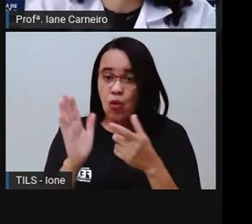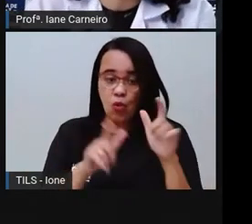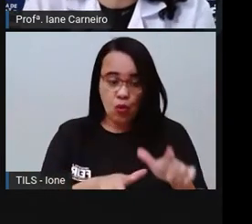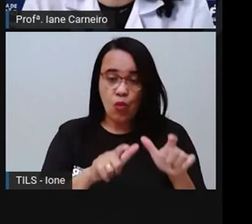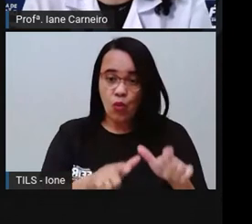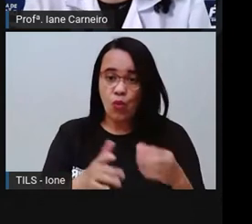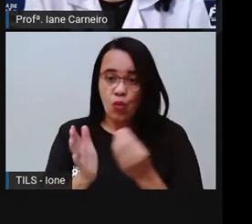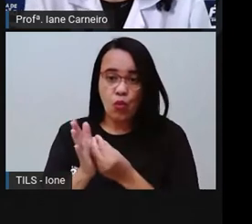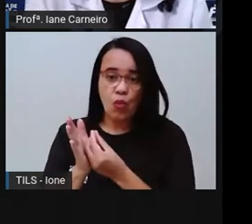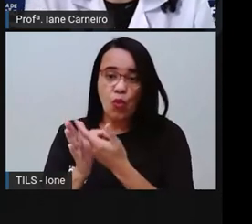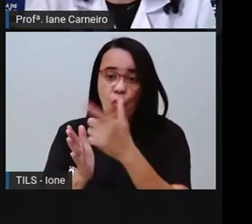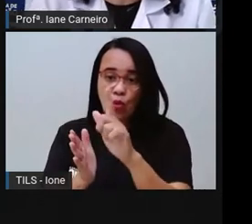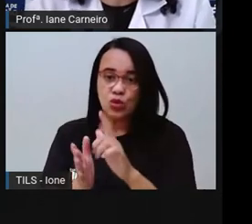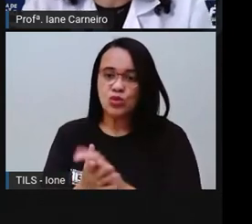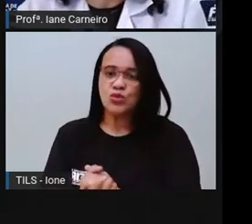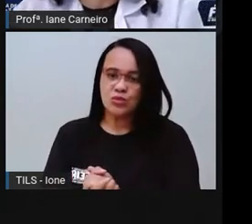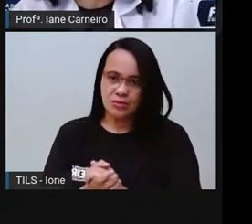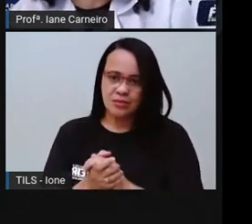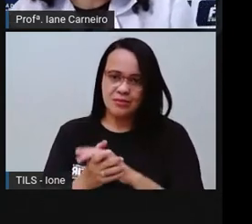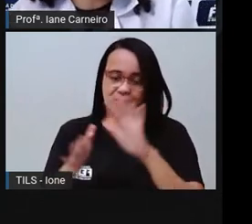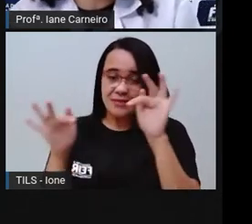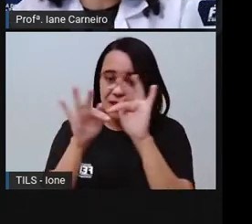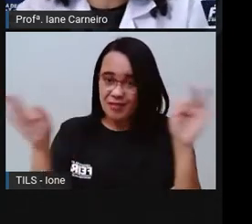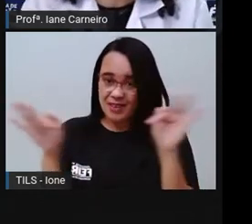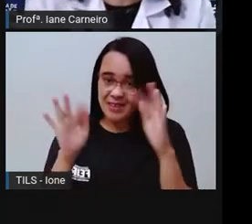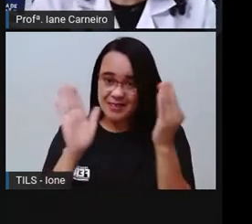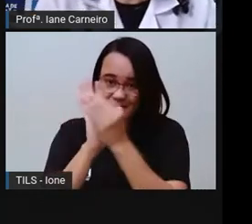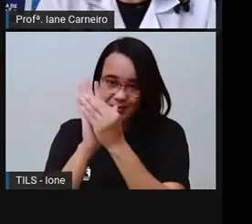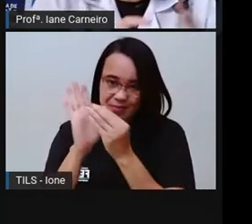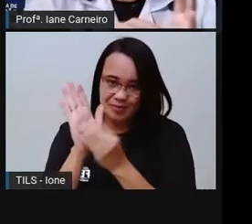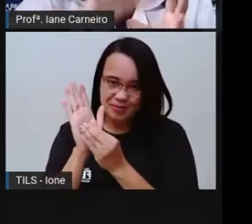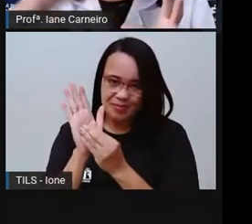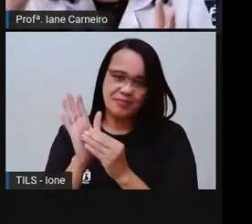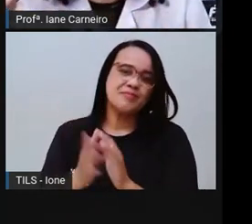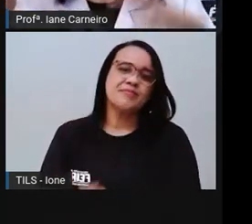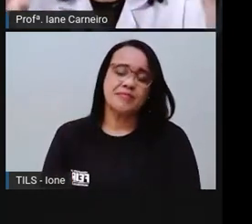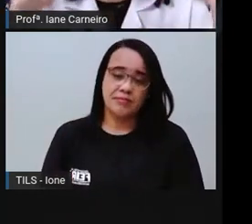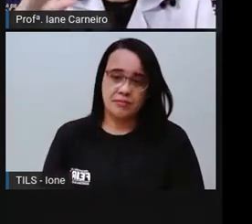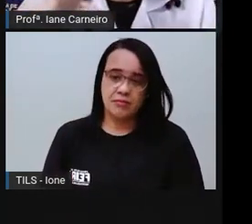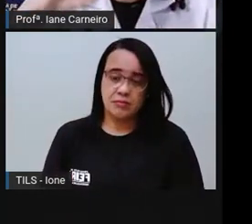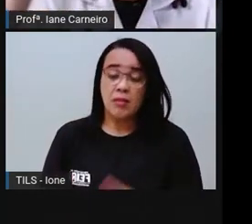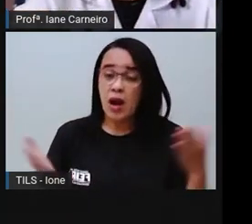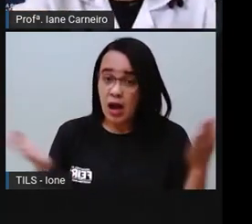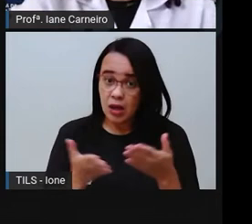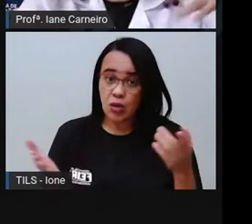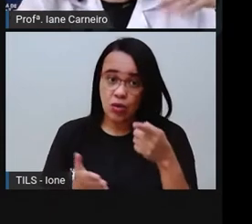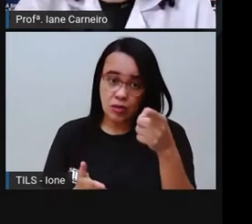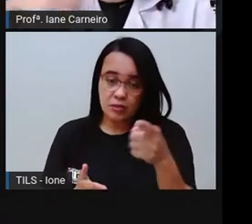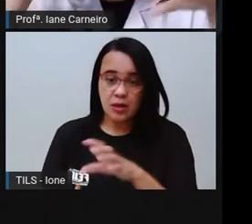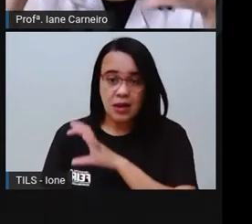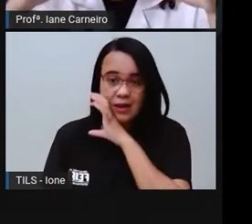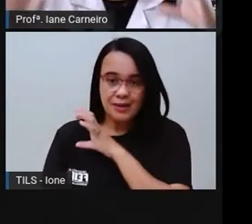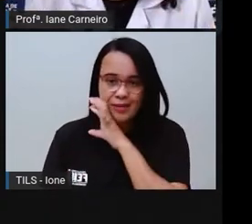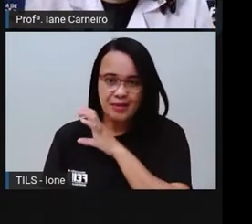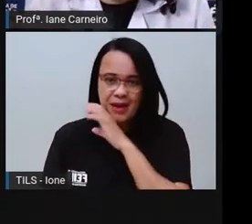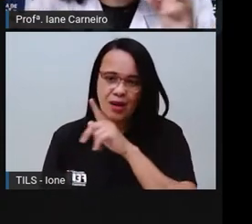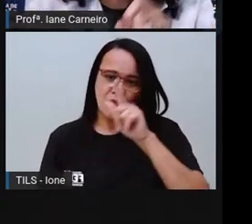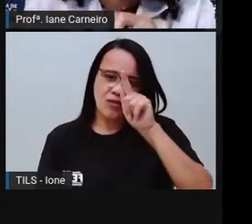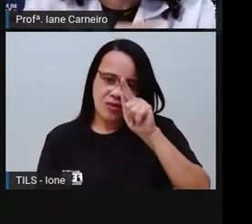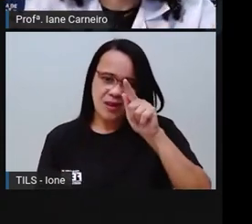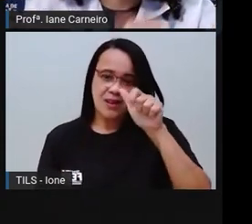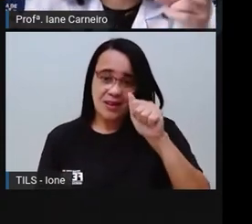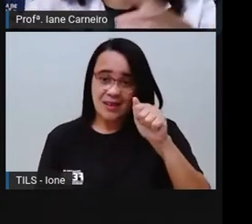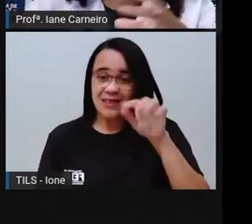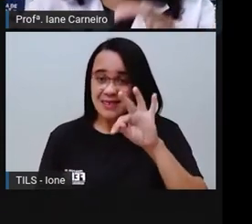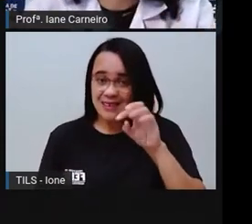vocês os animais é o que os animais estão fazendo a ação que cada É cada coisa que vai